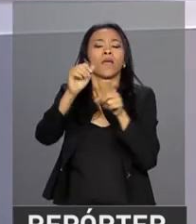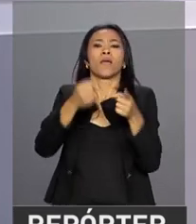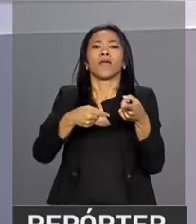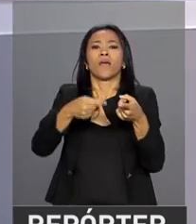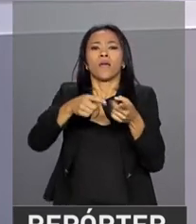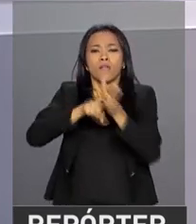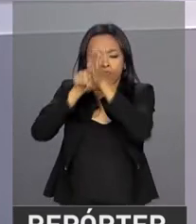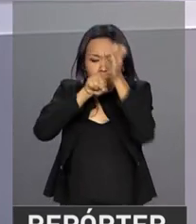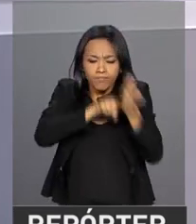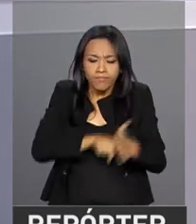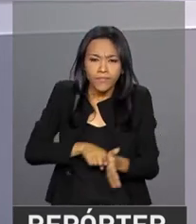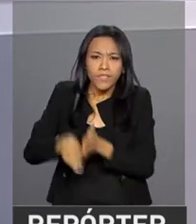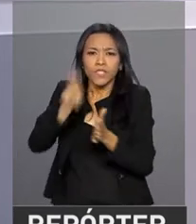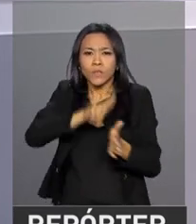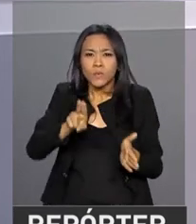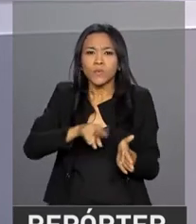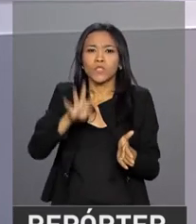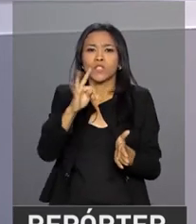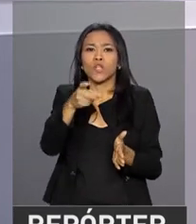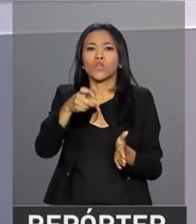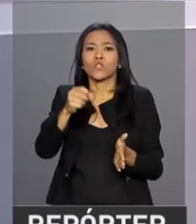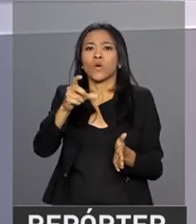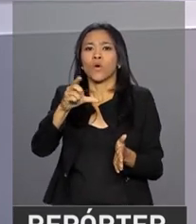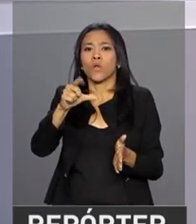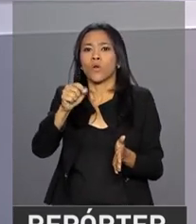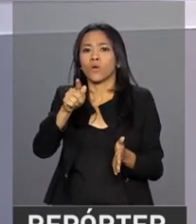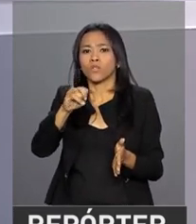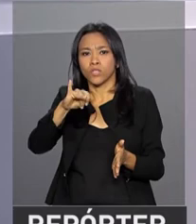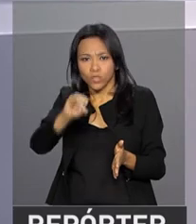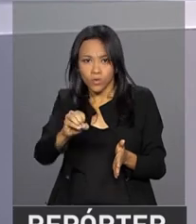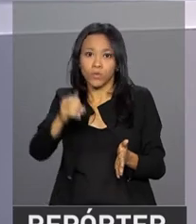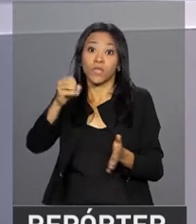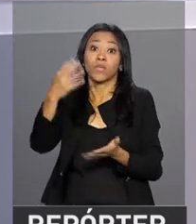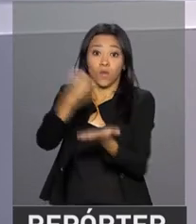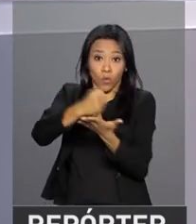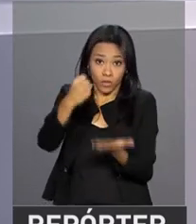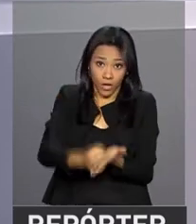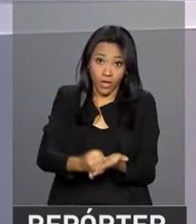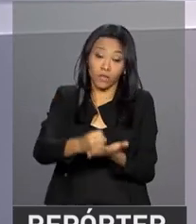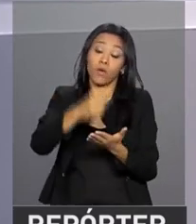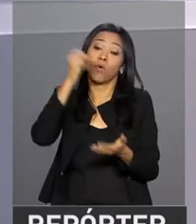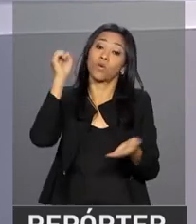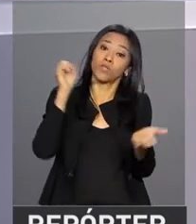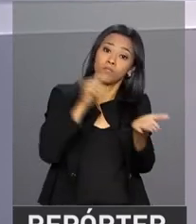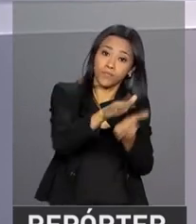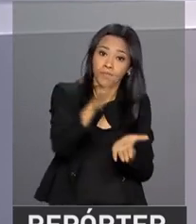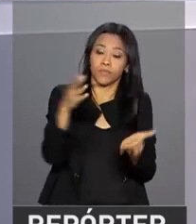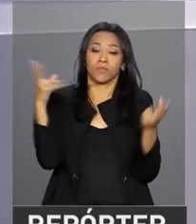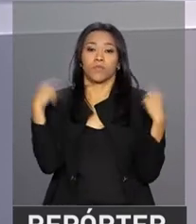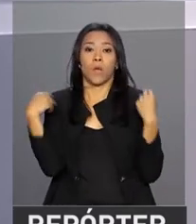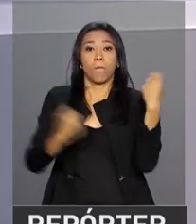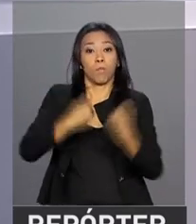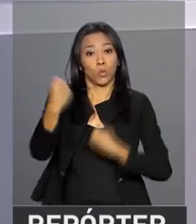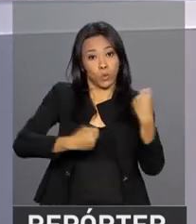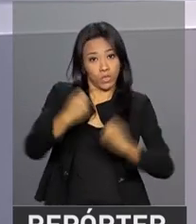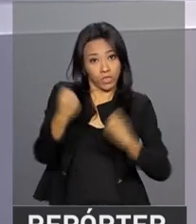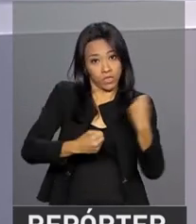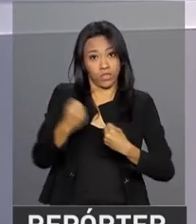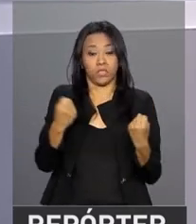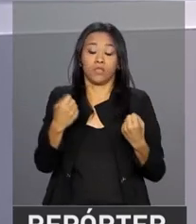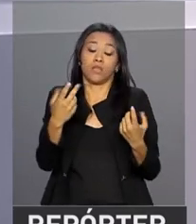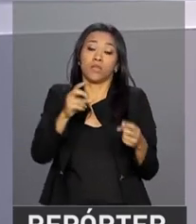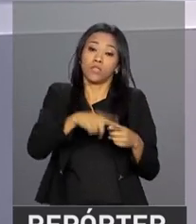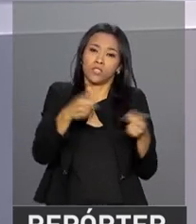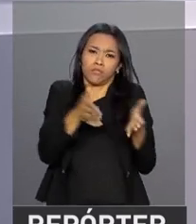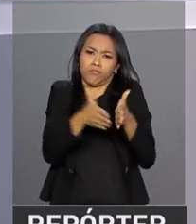de motoristas profissionais admitidos e demitidos a regra vale para motoristas profissionais e veículos de pequeno e